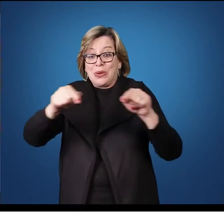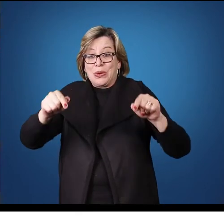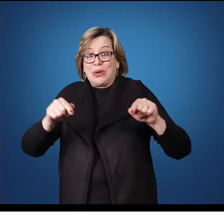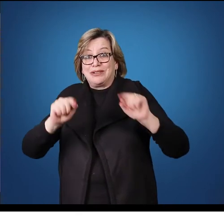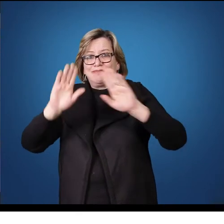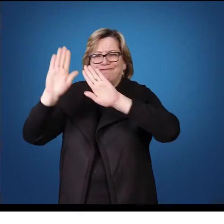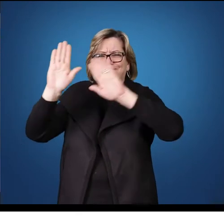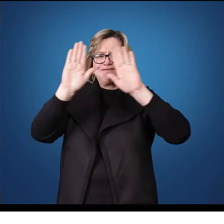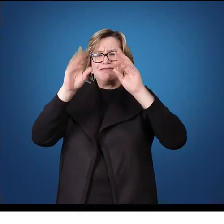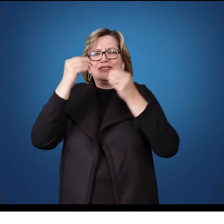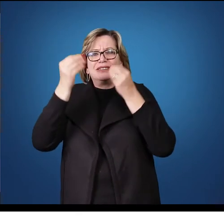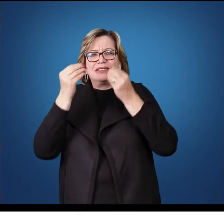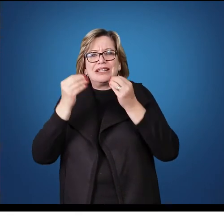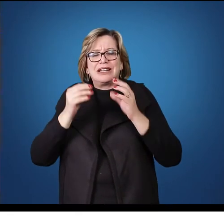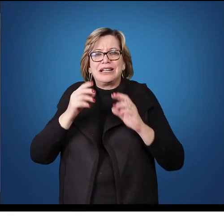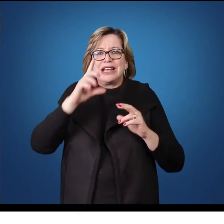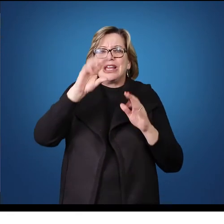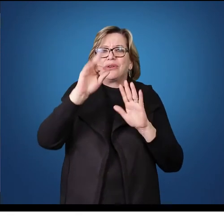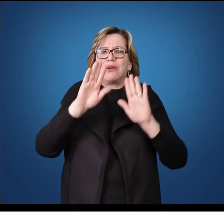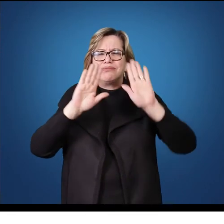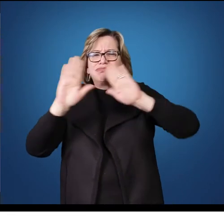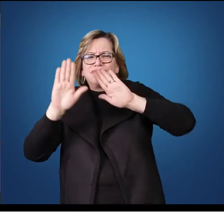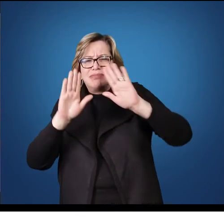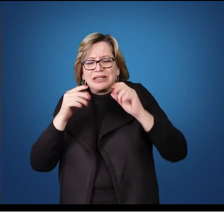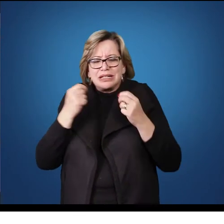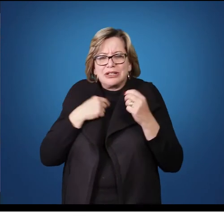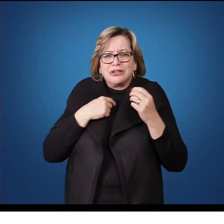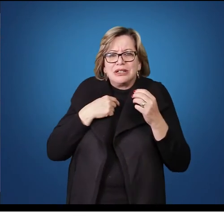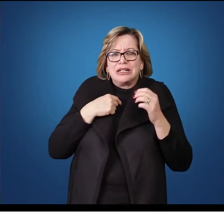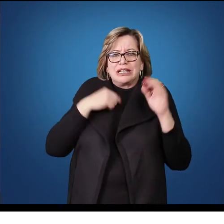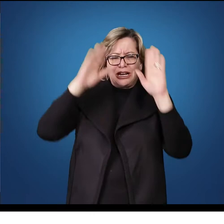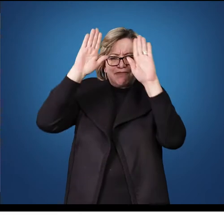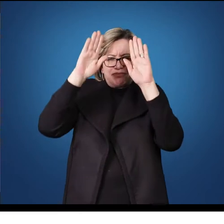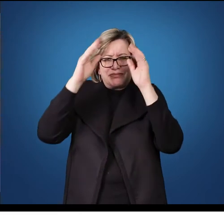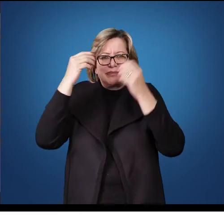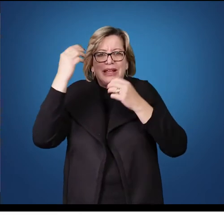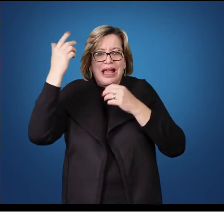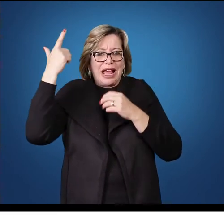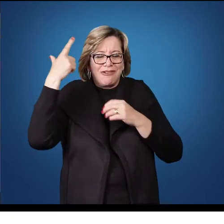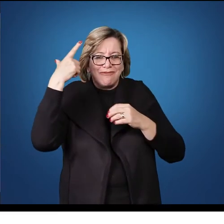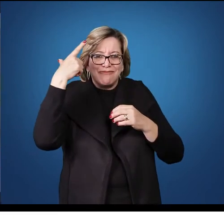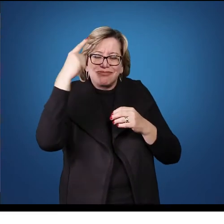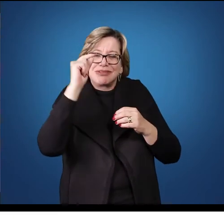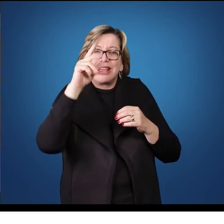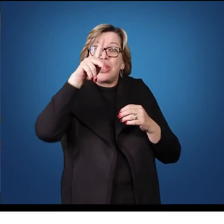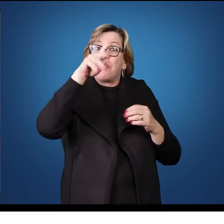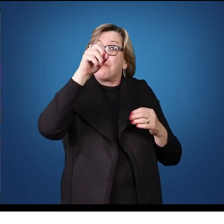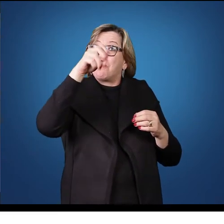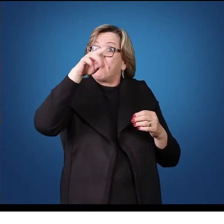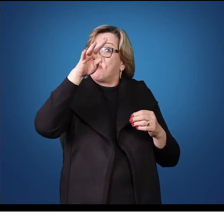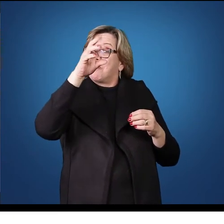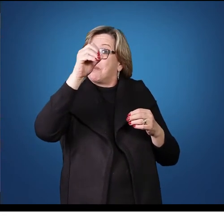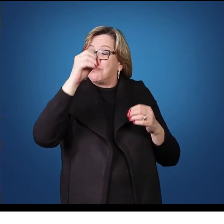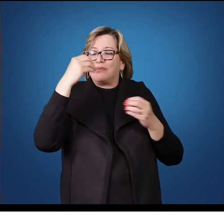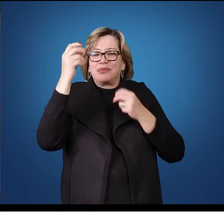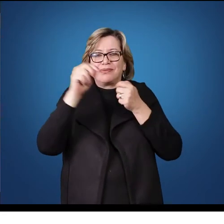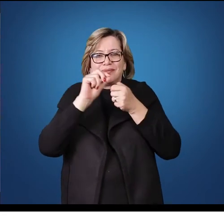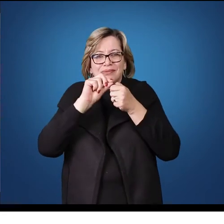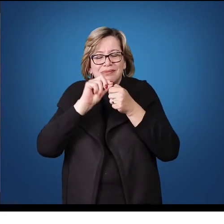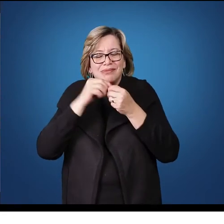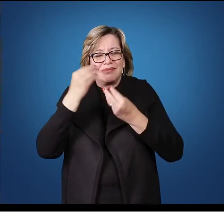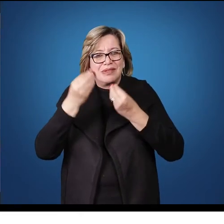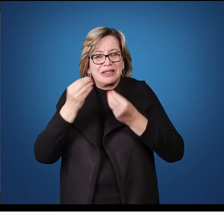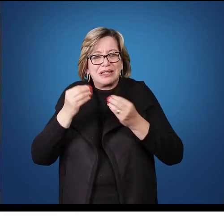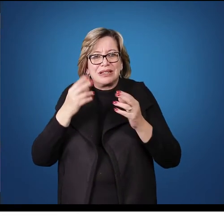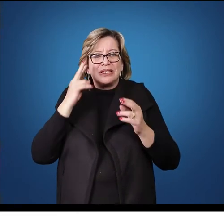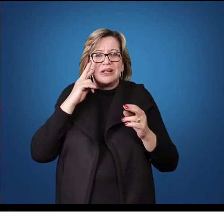ataque adversário, numa ação de defesa em que eu tente matar o ponto já pela ação defensiva desses bloqueadores, que é nos atacantes que estão na posição